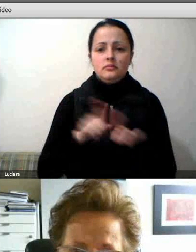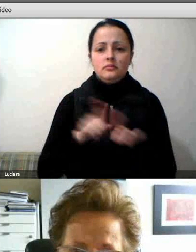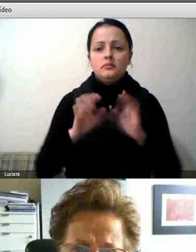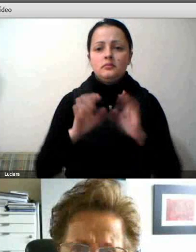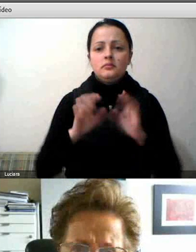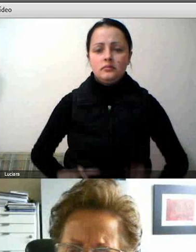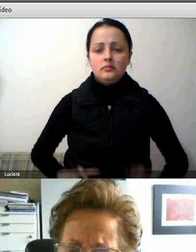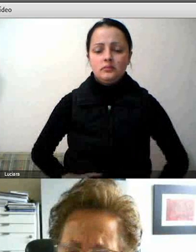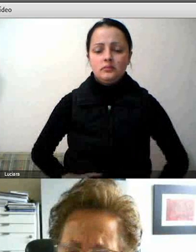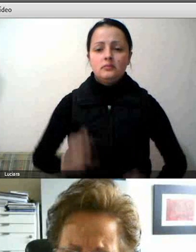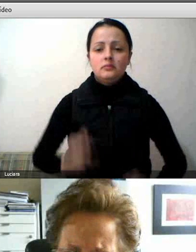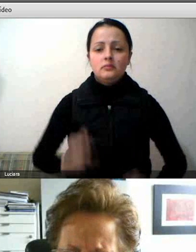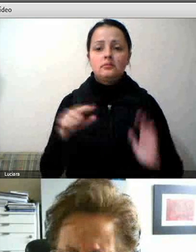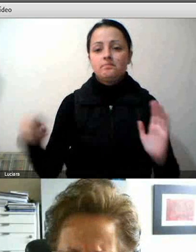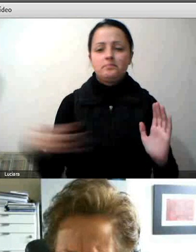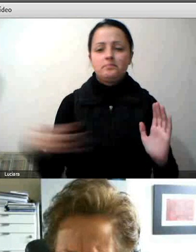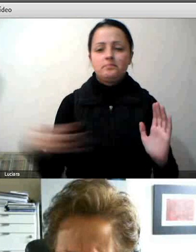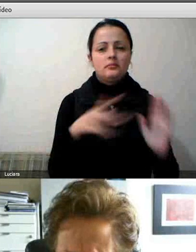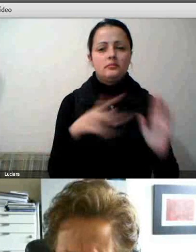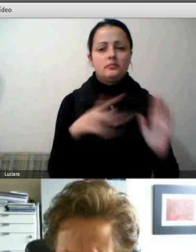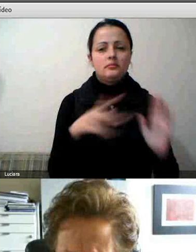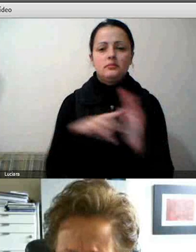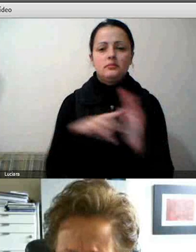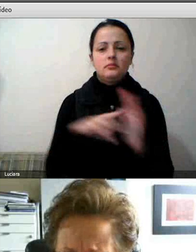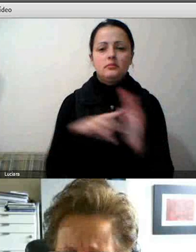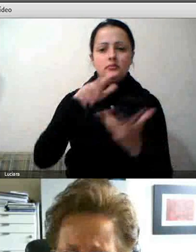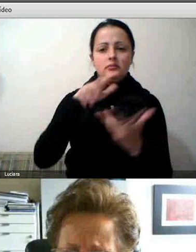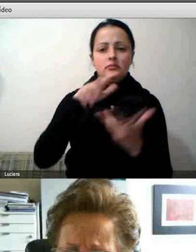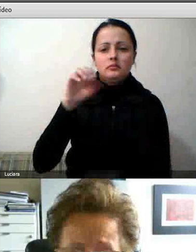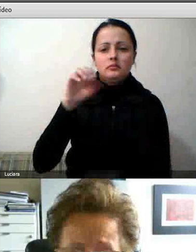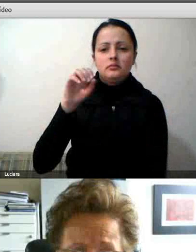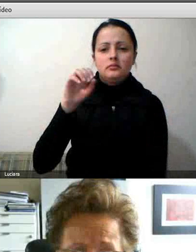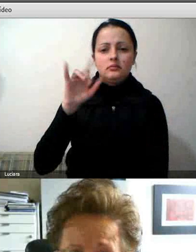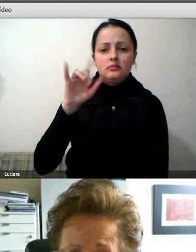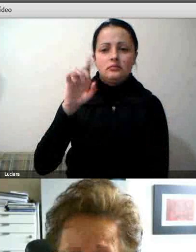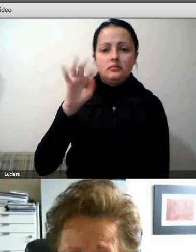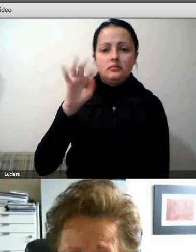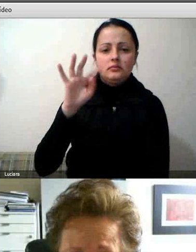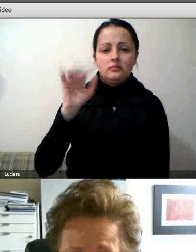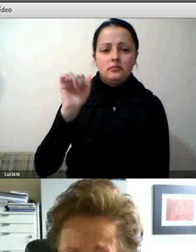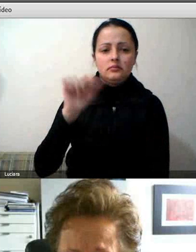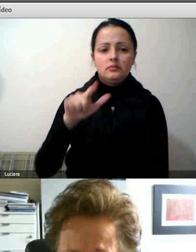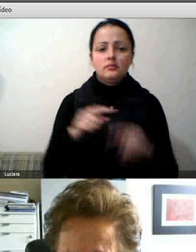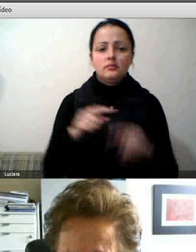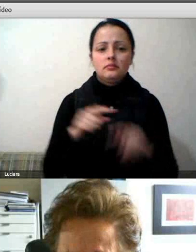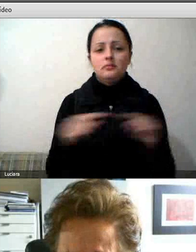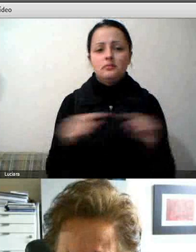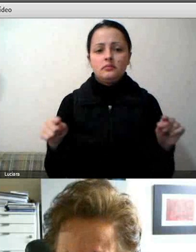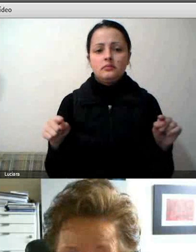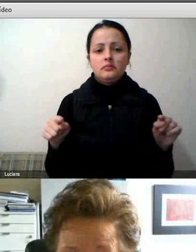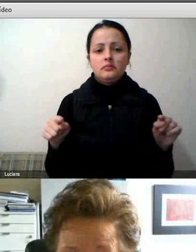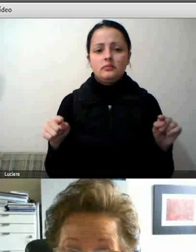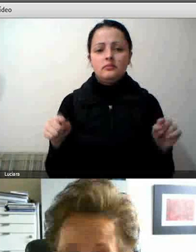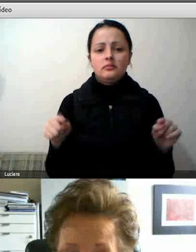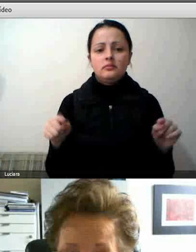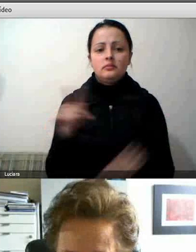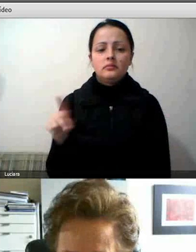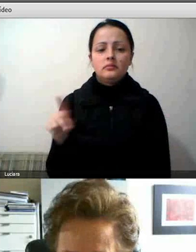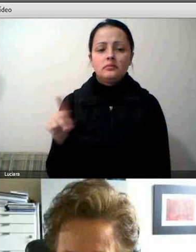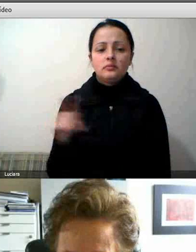currículo totalmente inovador. Um currículo dos mais avançados que existem no mundo